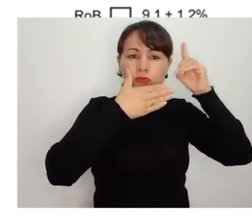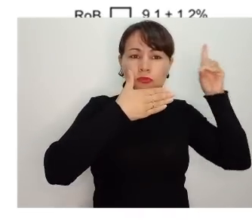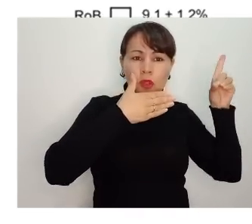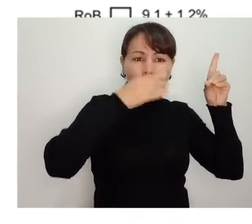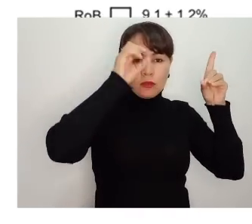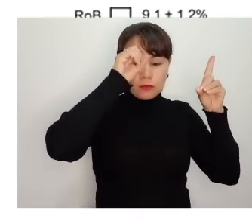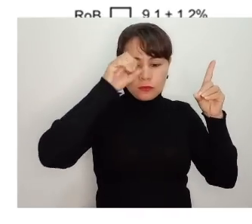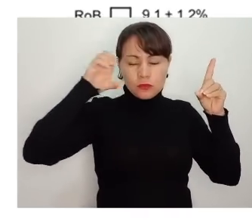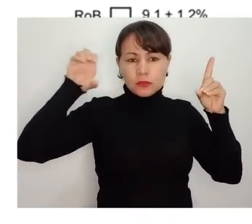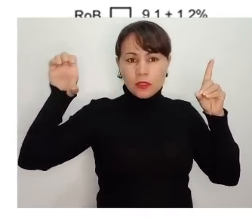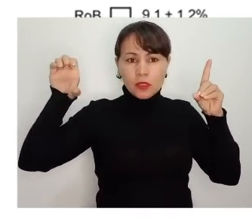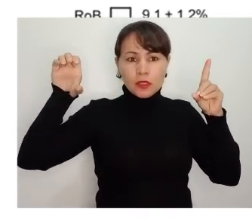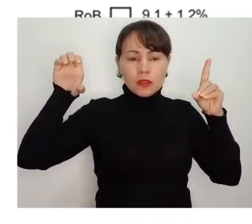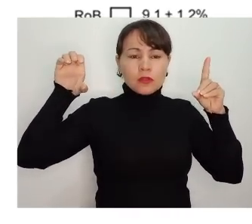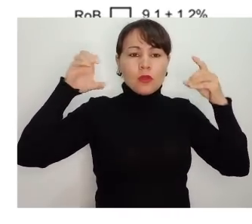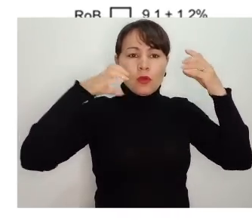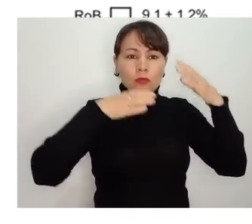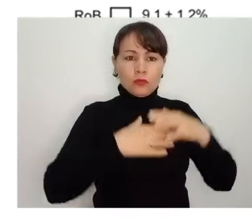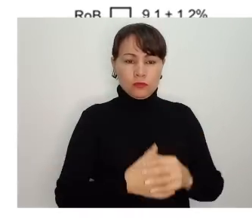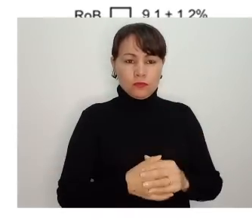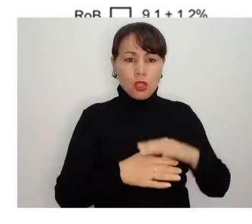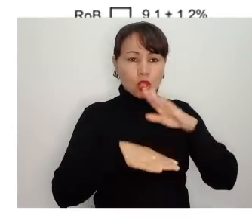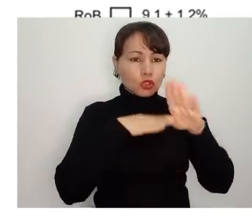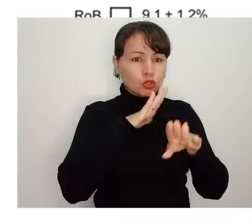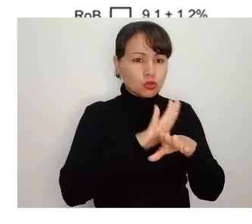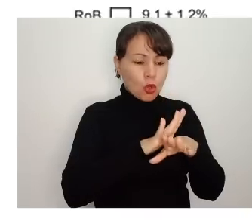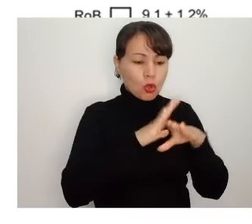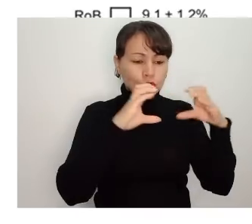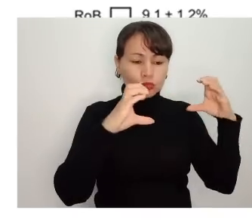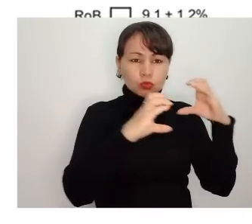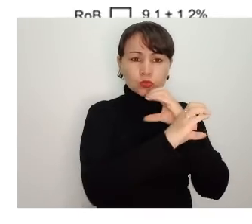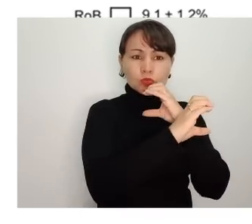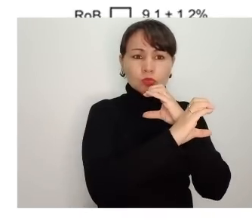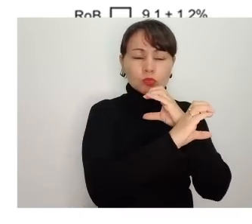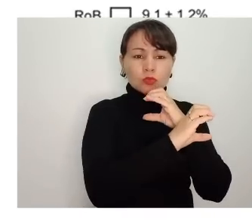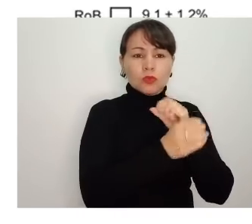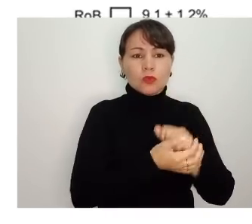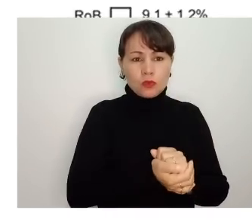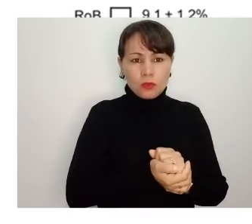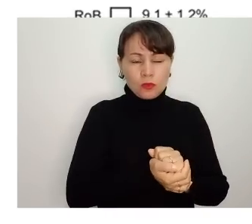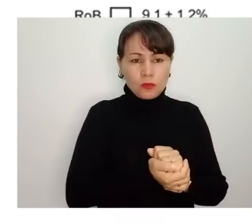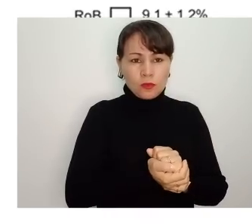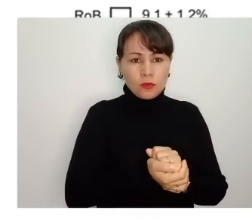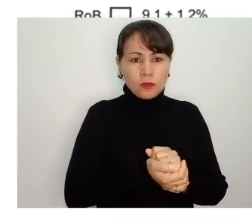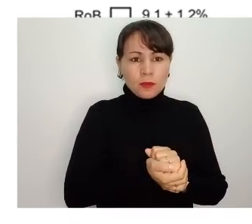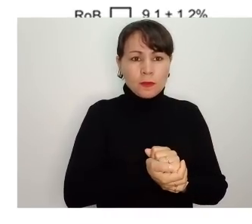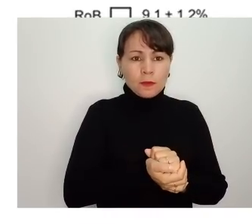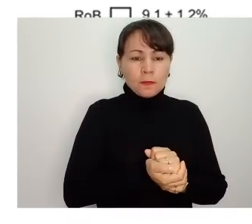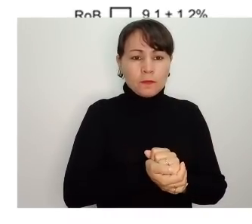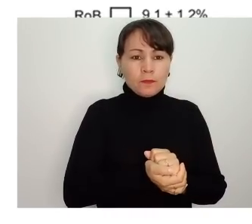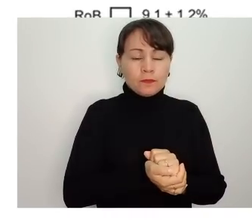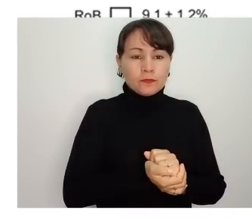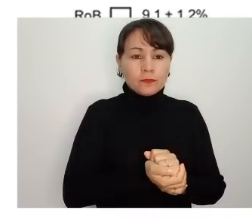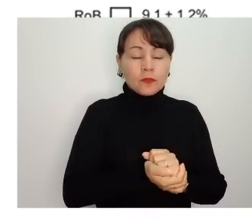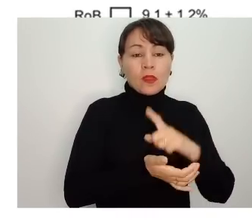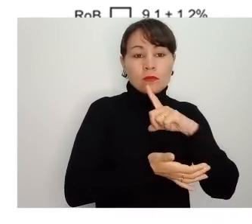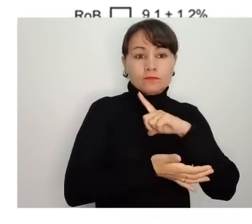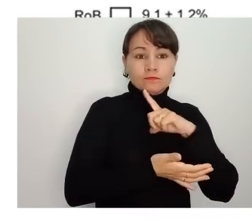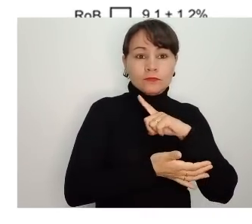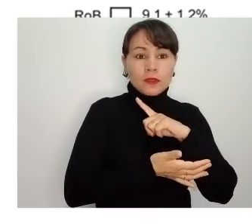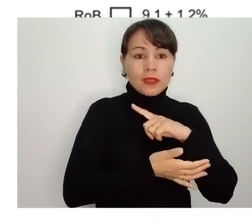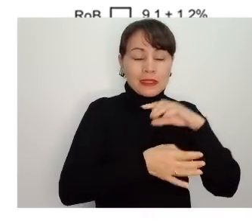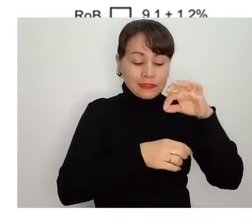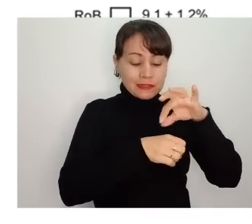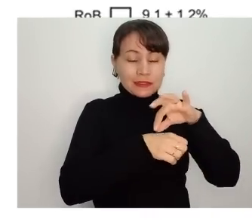hemisfério esquerdo, regiões do cerebelo. Todo esse conjunto, ele